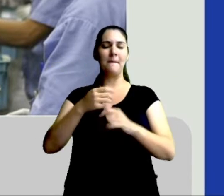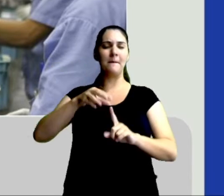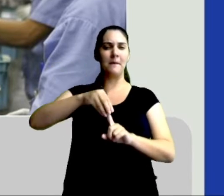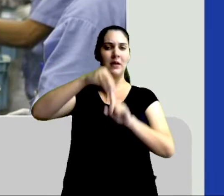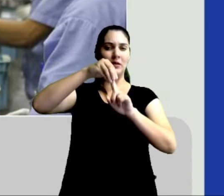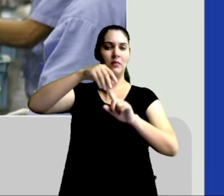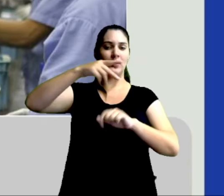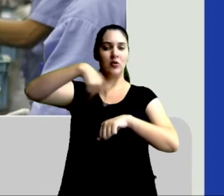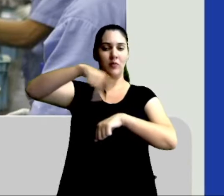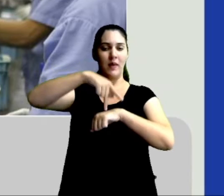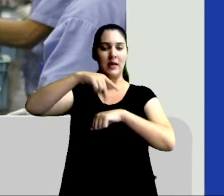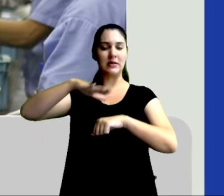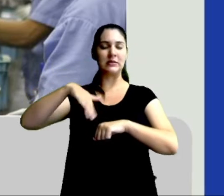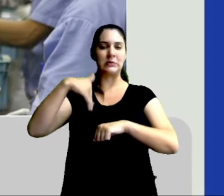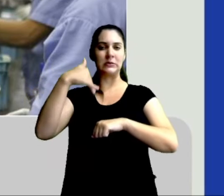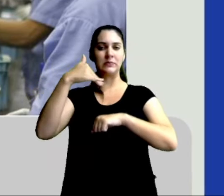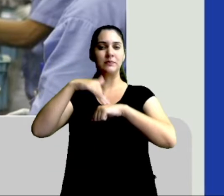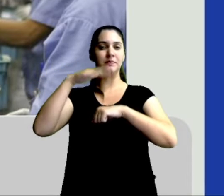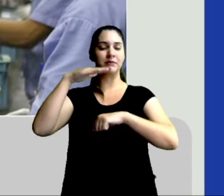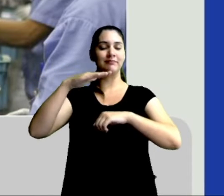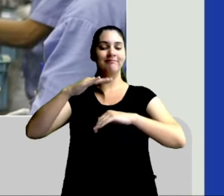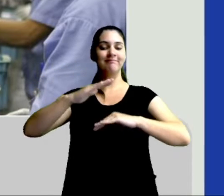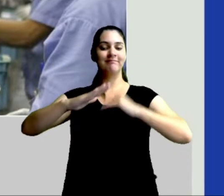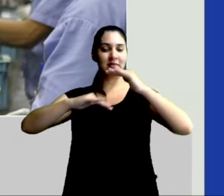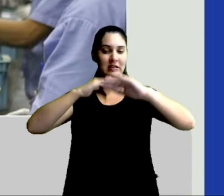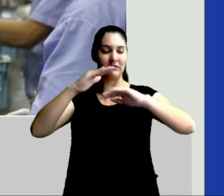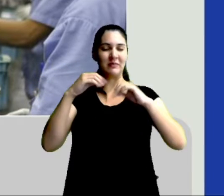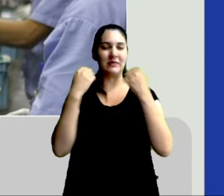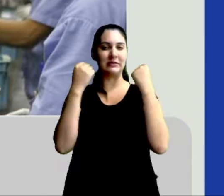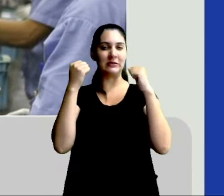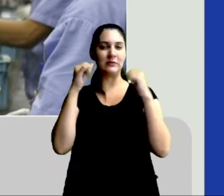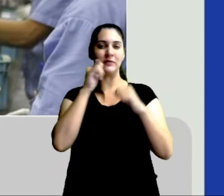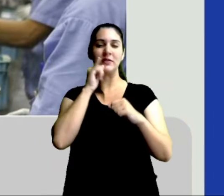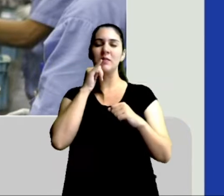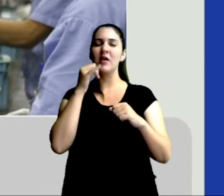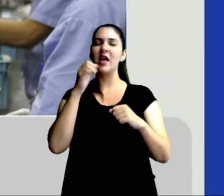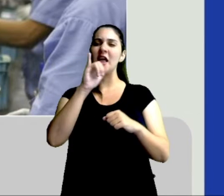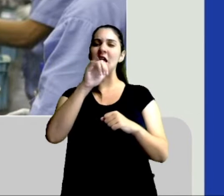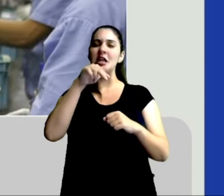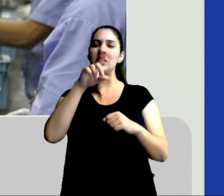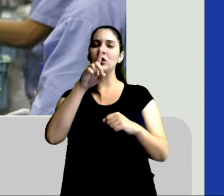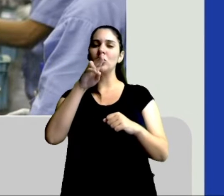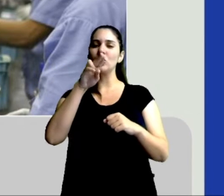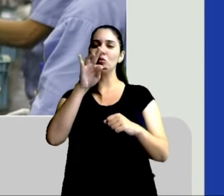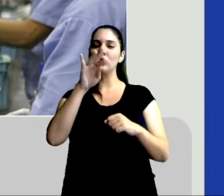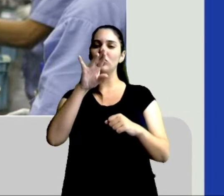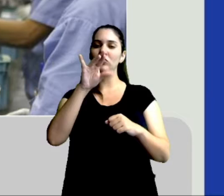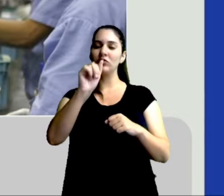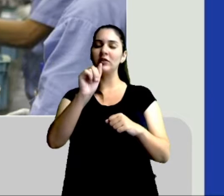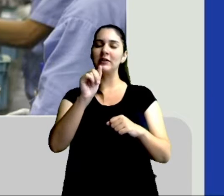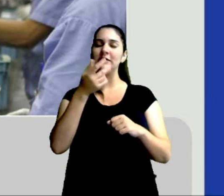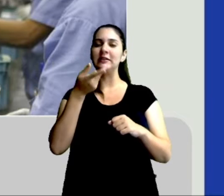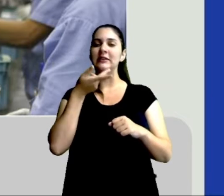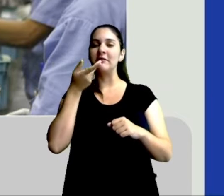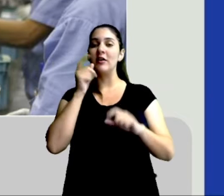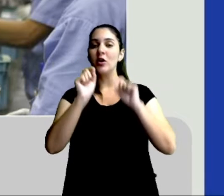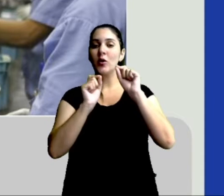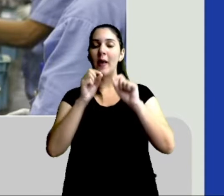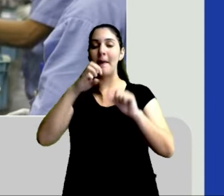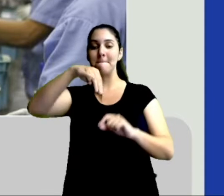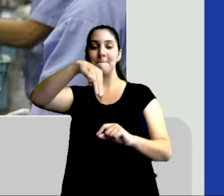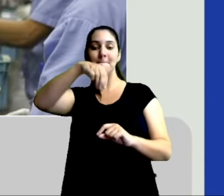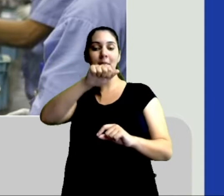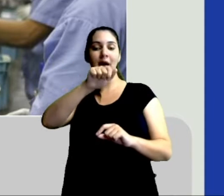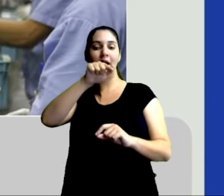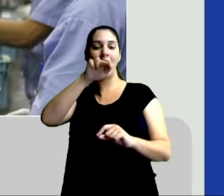países bem desenvolvidos, onde são muito industrializados. Quando a gente fala de indústria, a gente fala automaticamente de máquina.